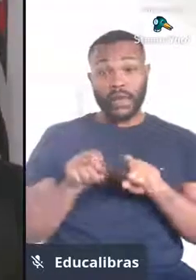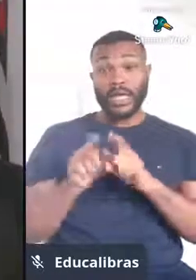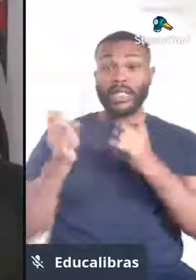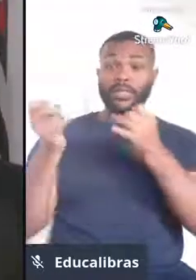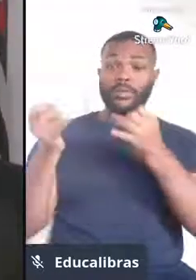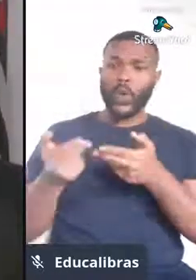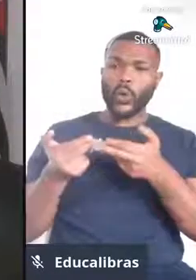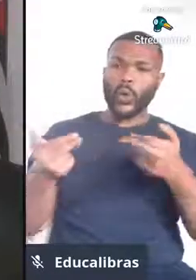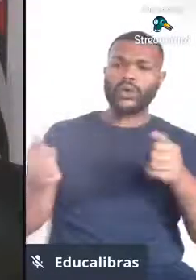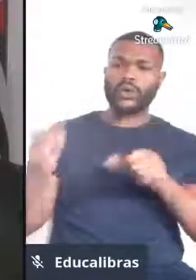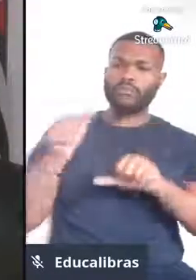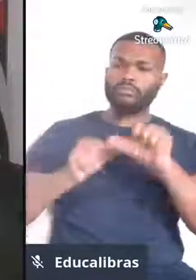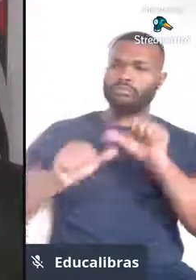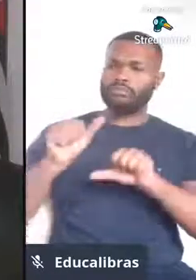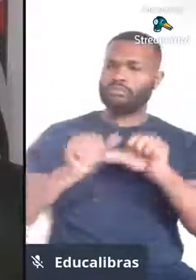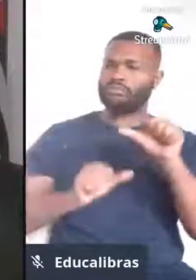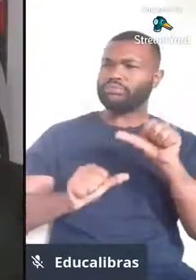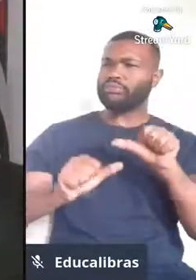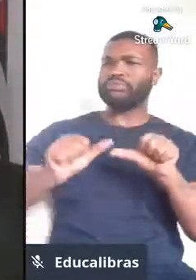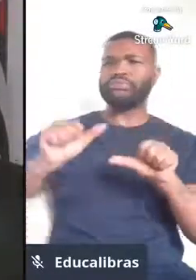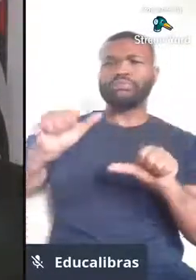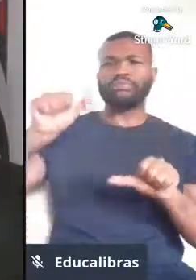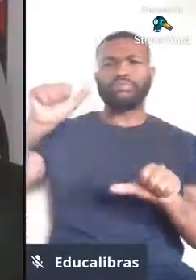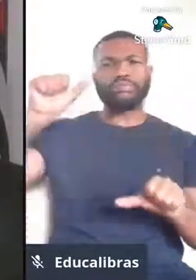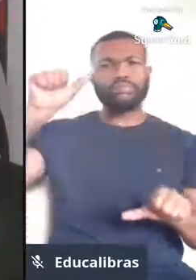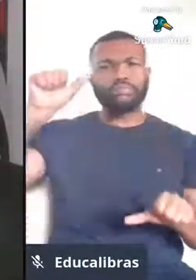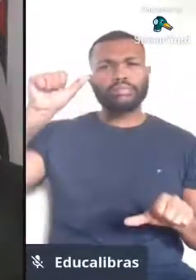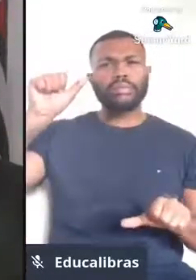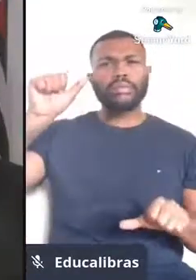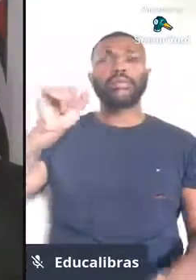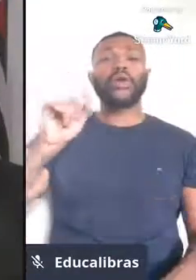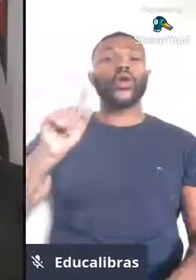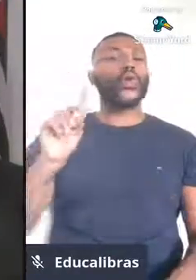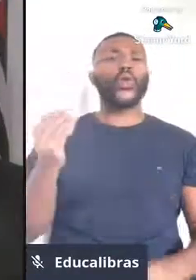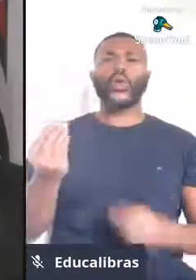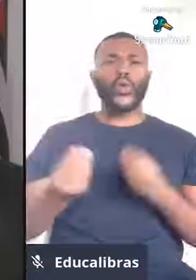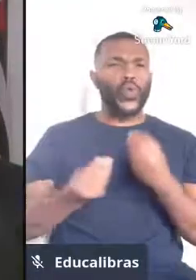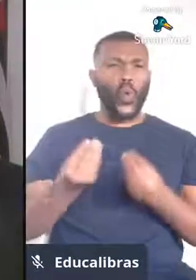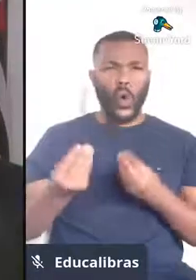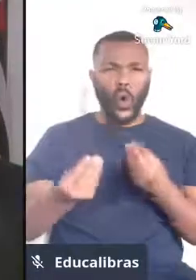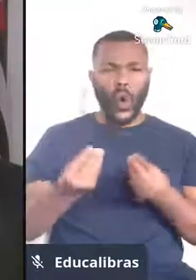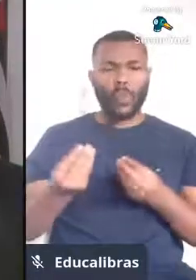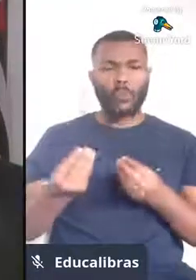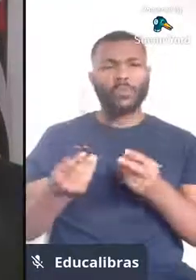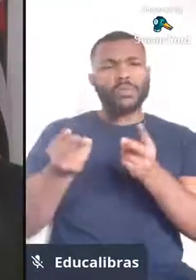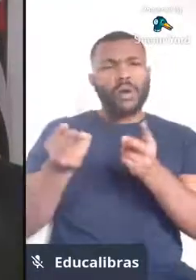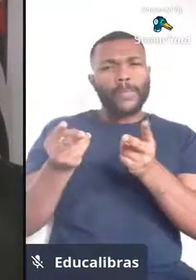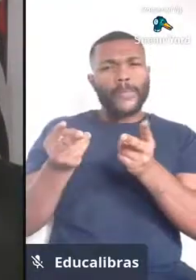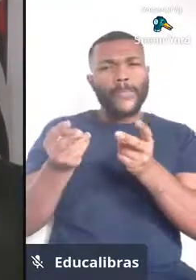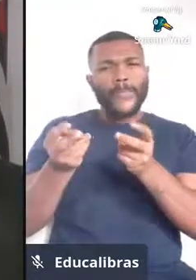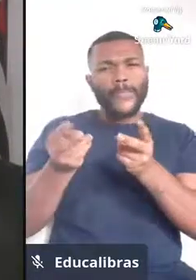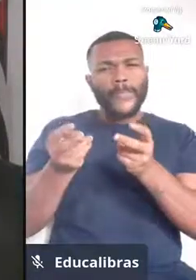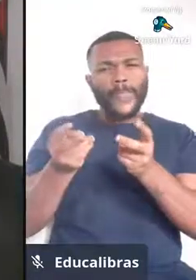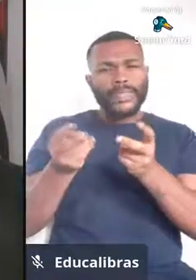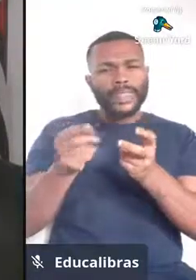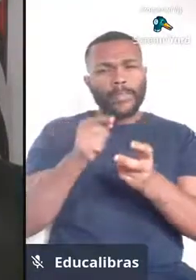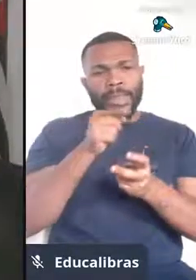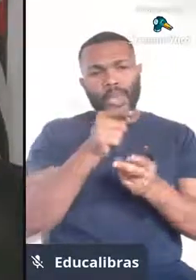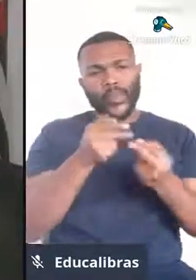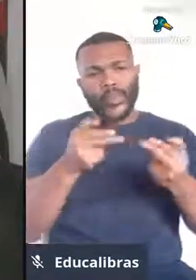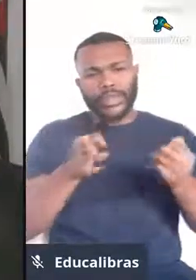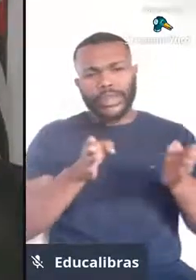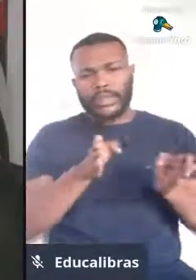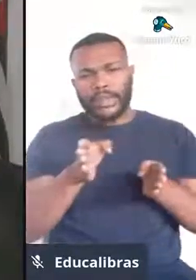essas transformações de mudar a percepção sobre a acessibilidade, que é uma